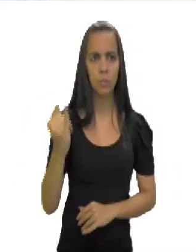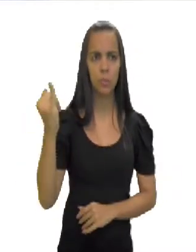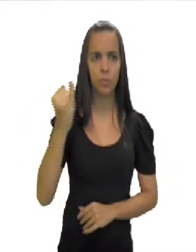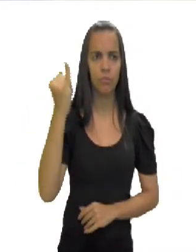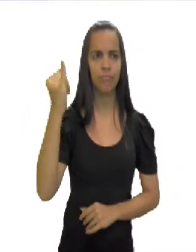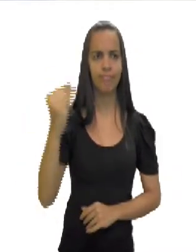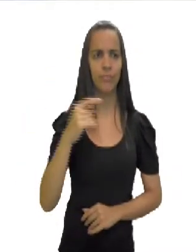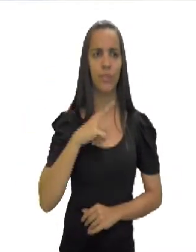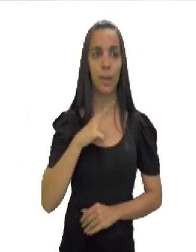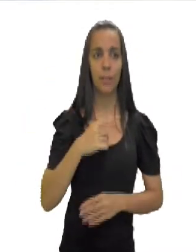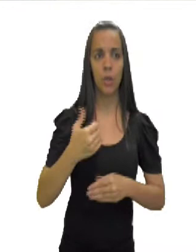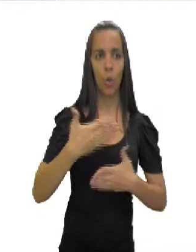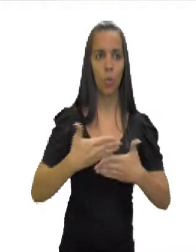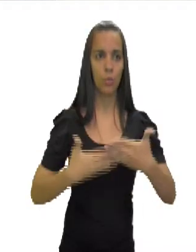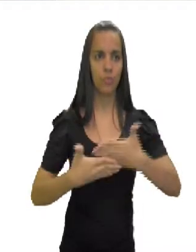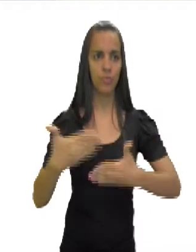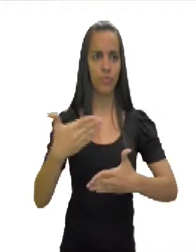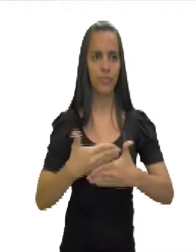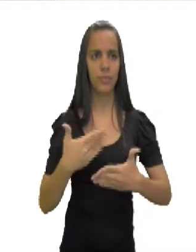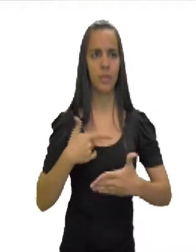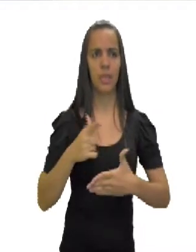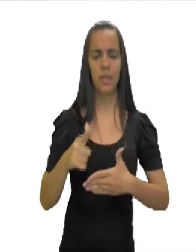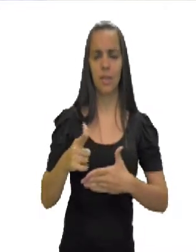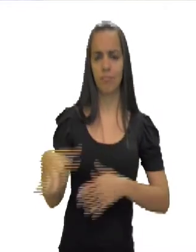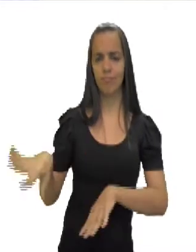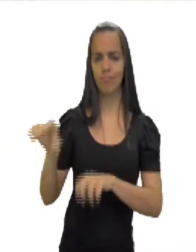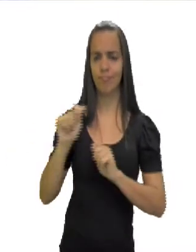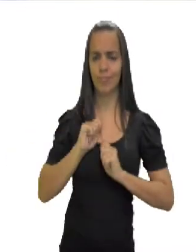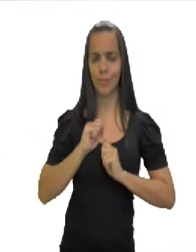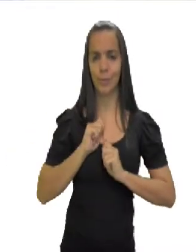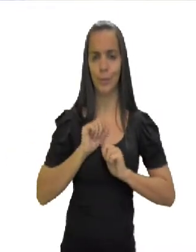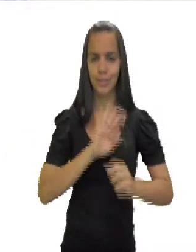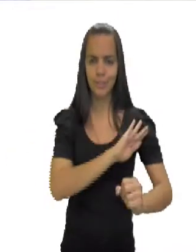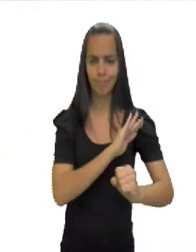na montagem de uma resposta imune